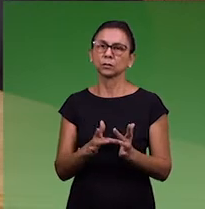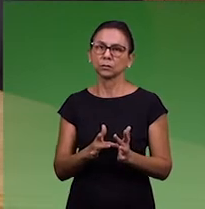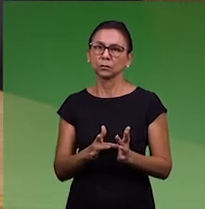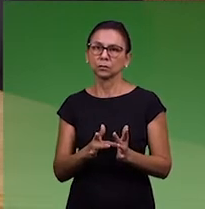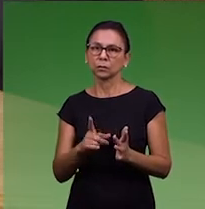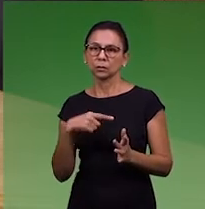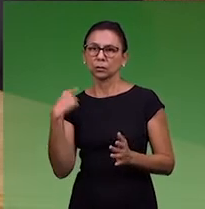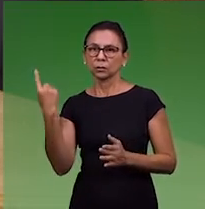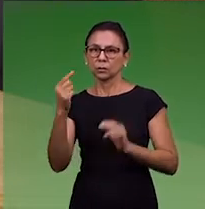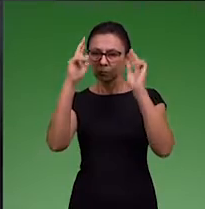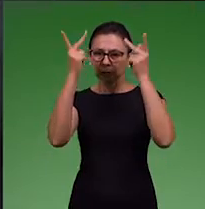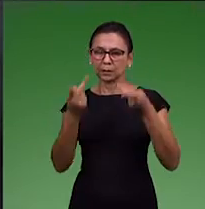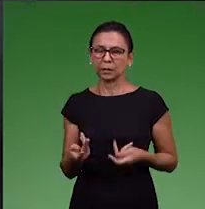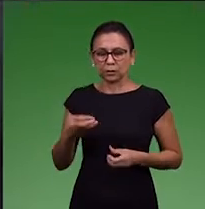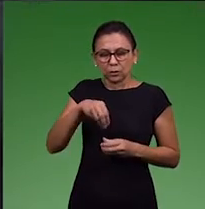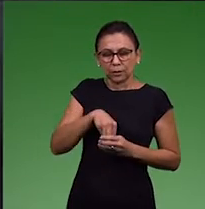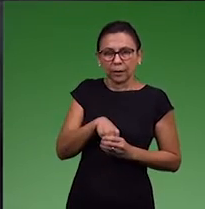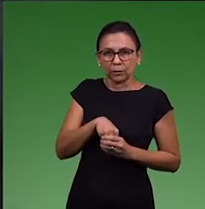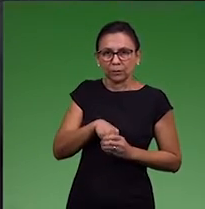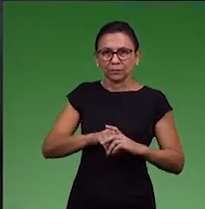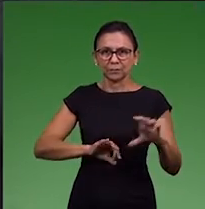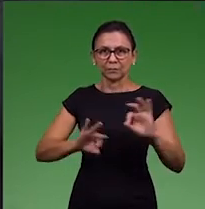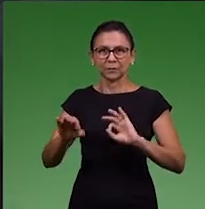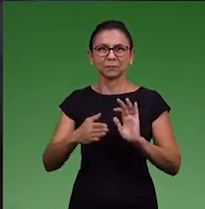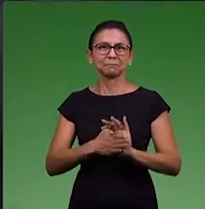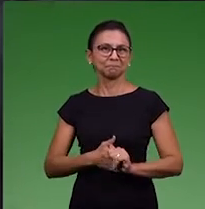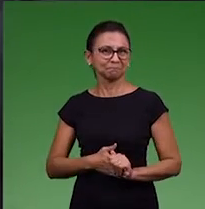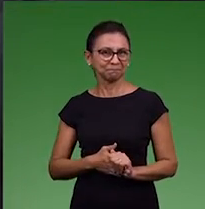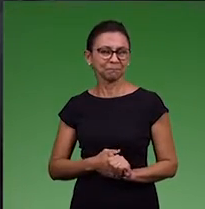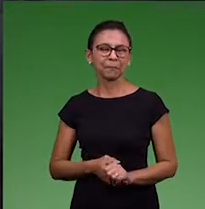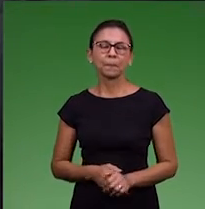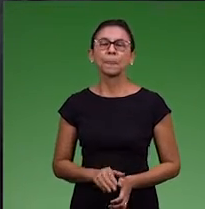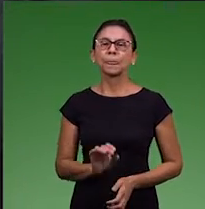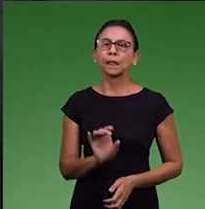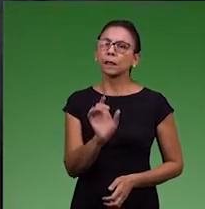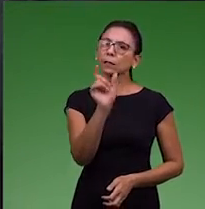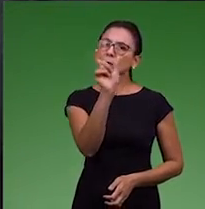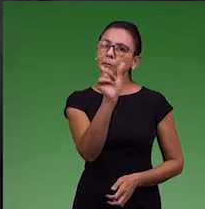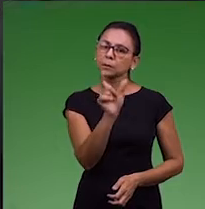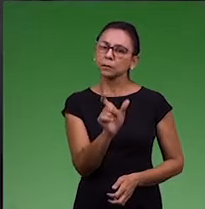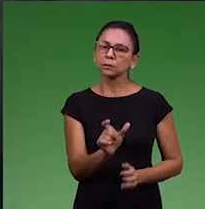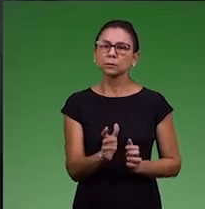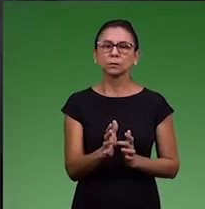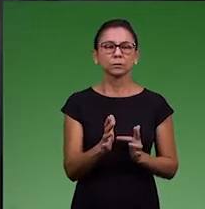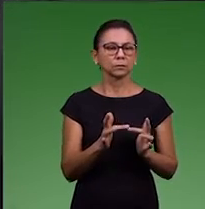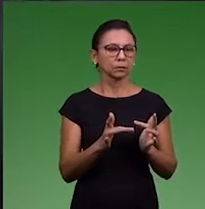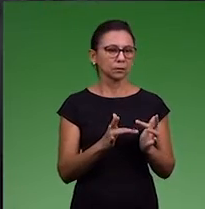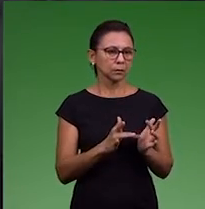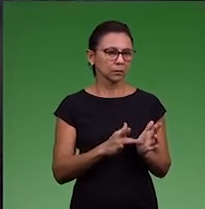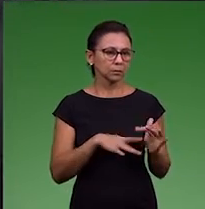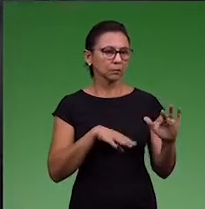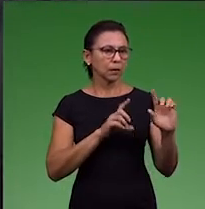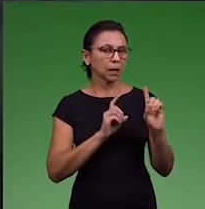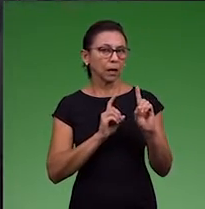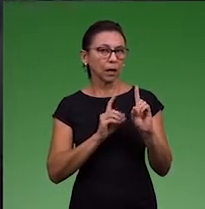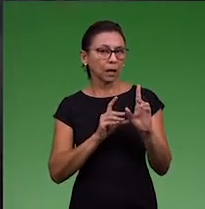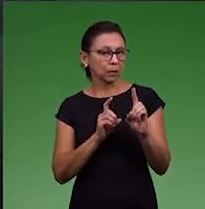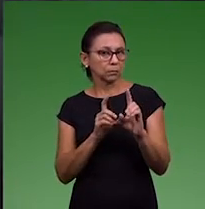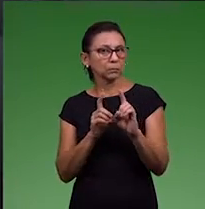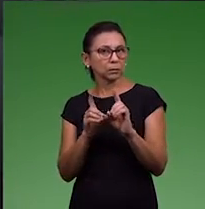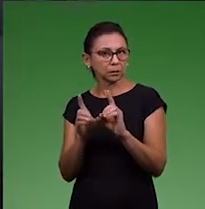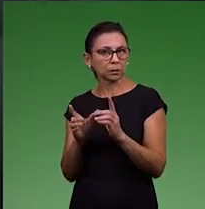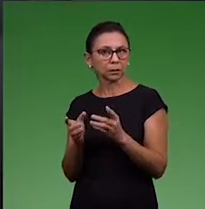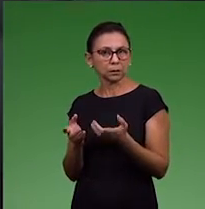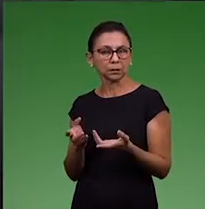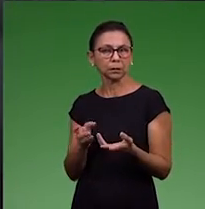de salvação. Que coisa maravilhosa. Então, em Jesus aqui, a doutrina passada por